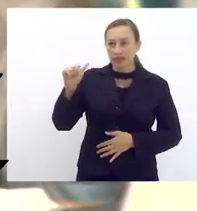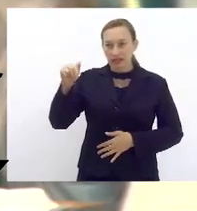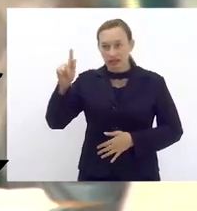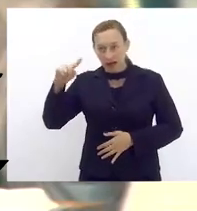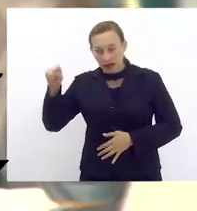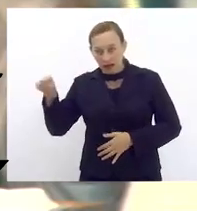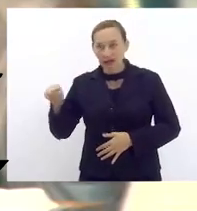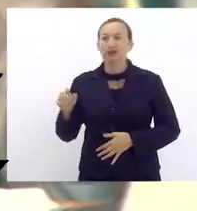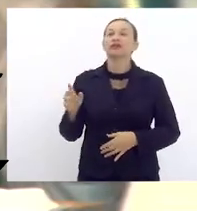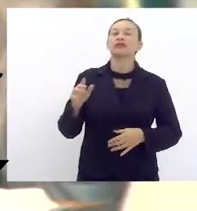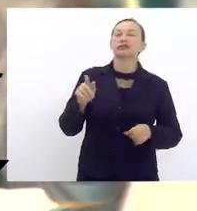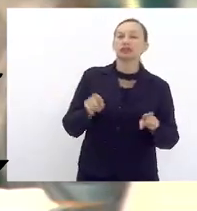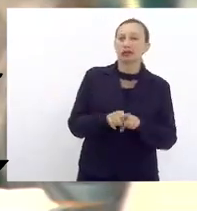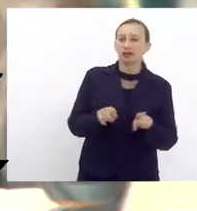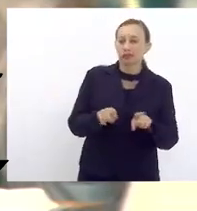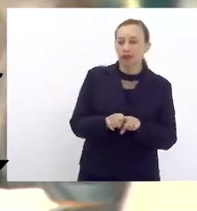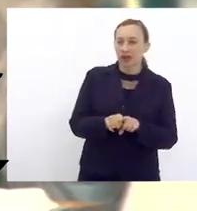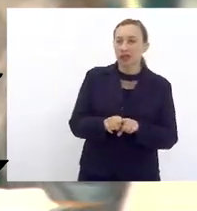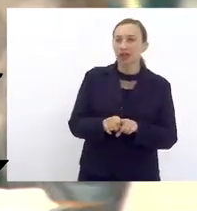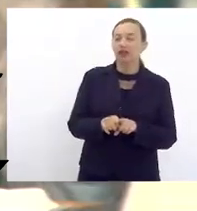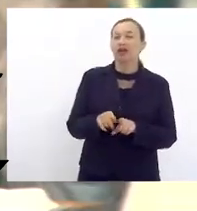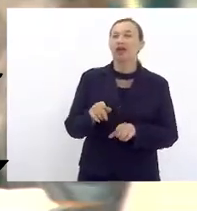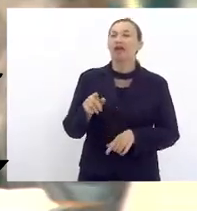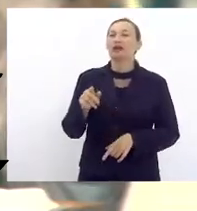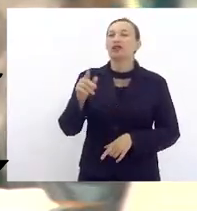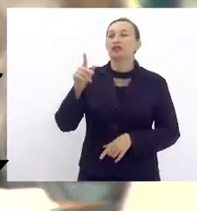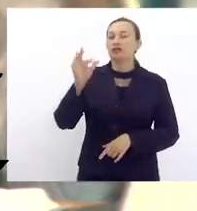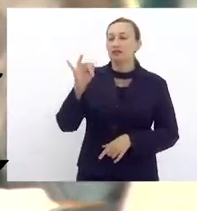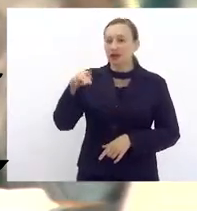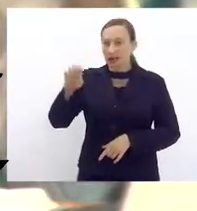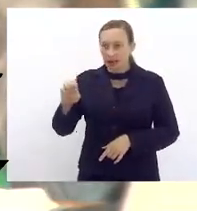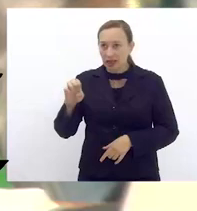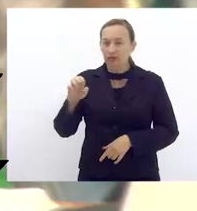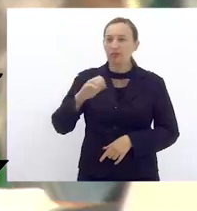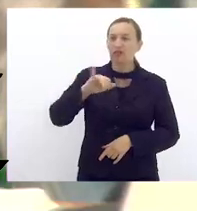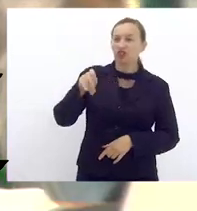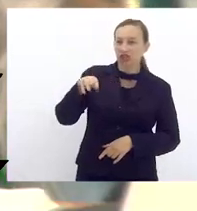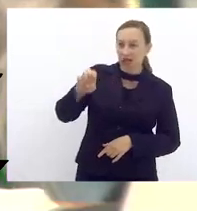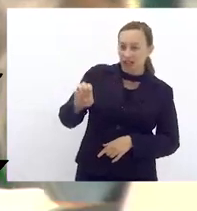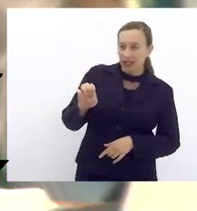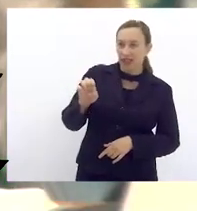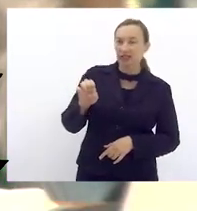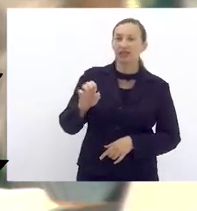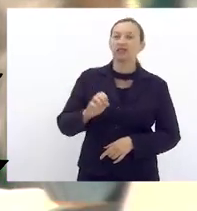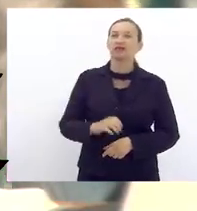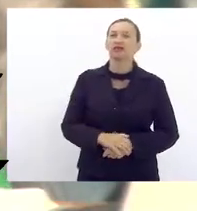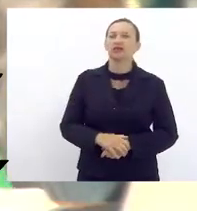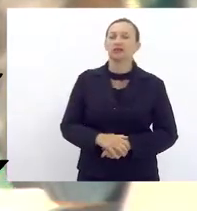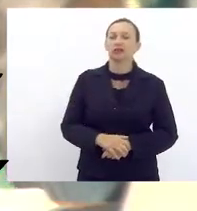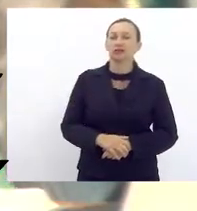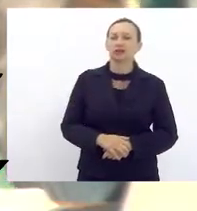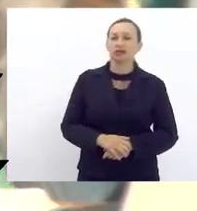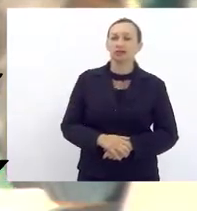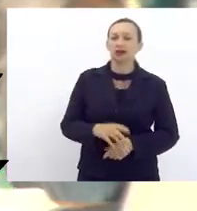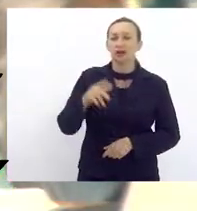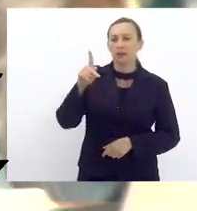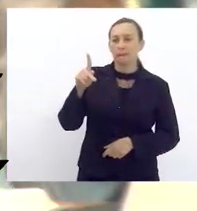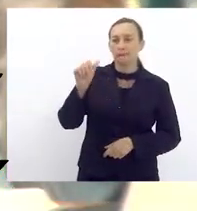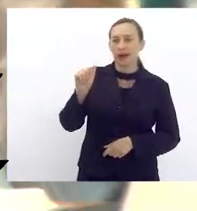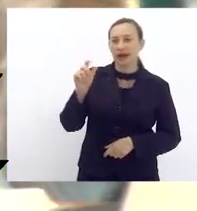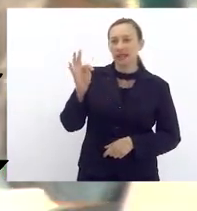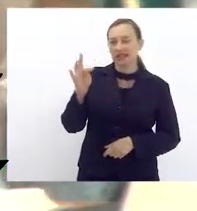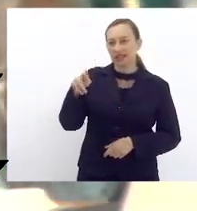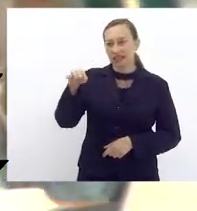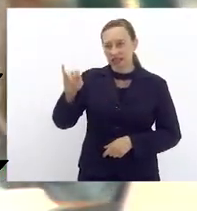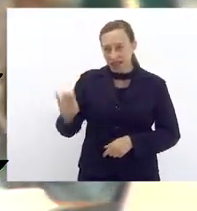Carlos O Felipe Barbosa Carvalho a Jaqueline Oliveira da Conceição o Patrick Melo